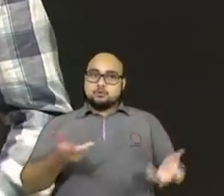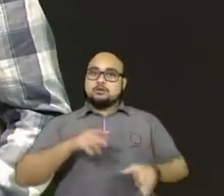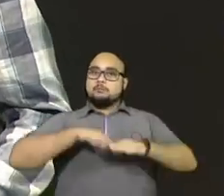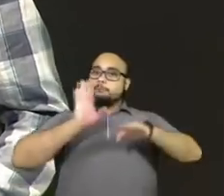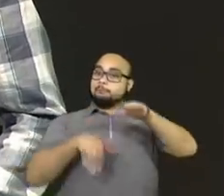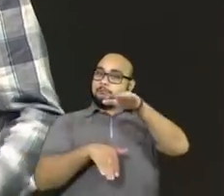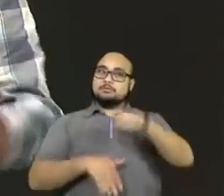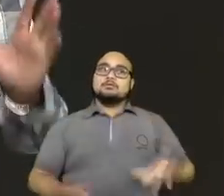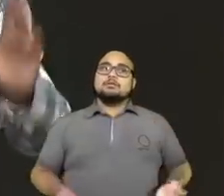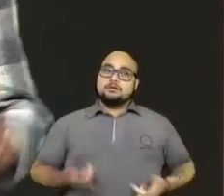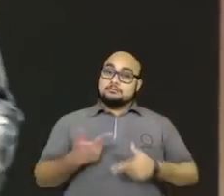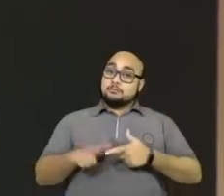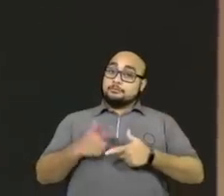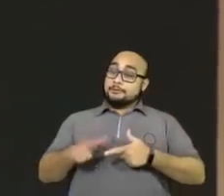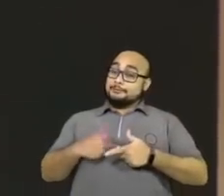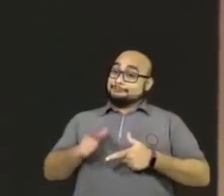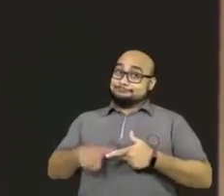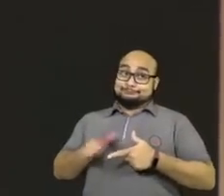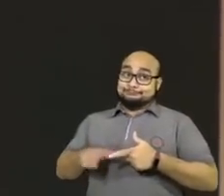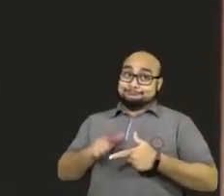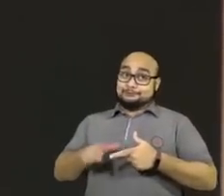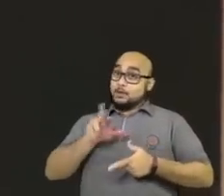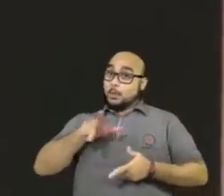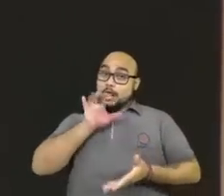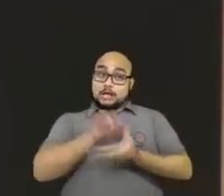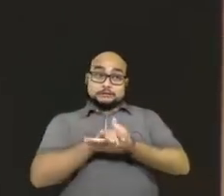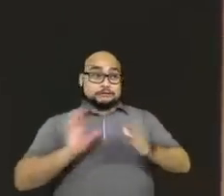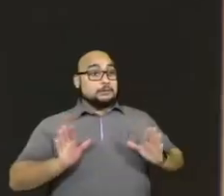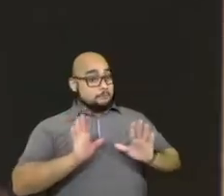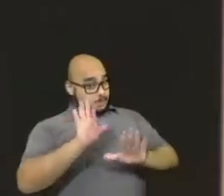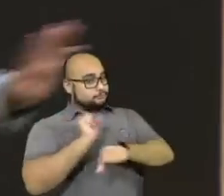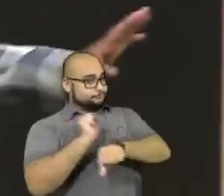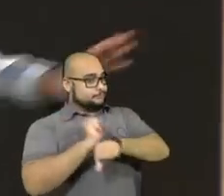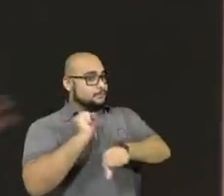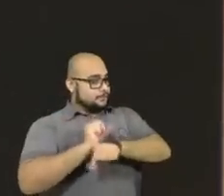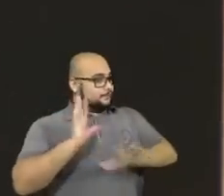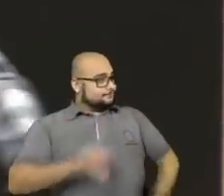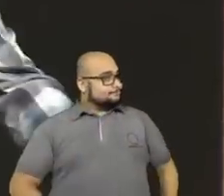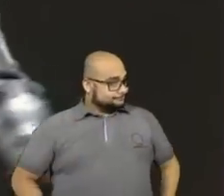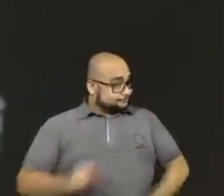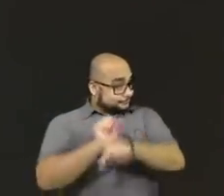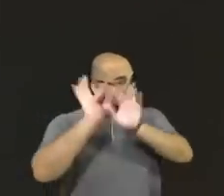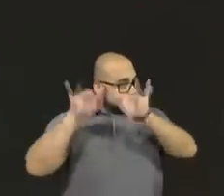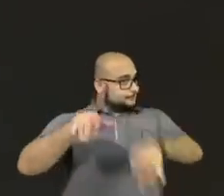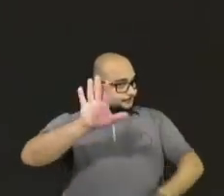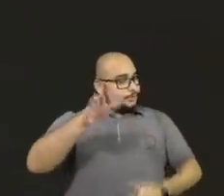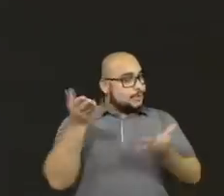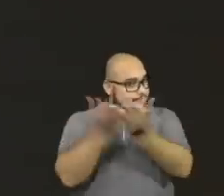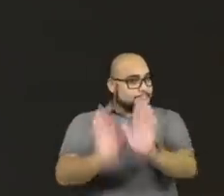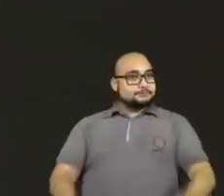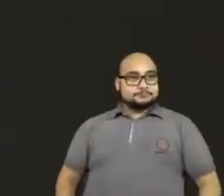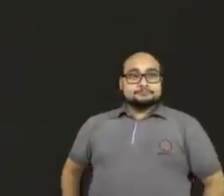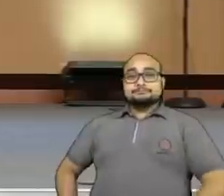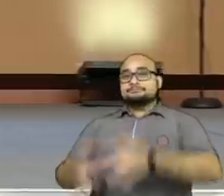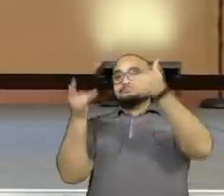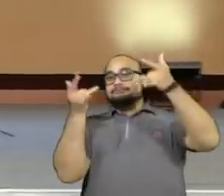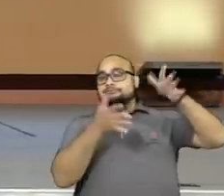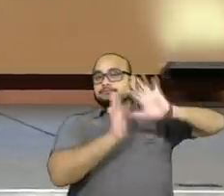aí é que é o problema. Não é você casar com uma irmã nova e segura também o rojão lá no final. Deixa, não tem nada a ver com a mensagem. Mas eu...